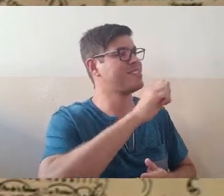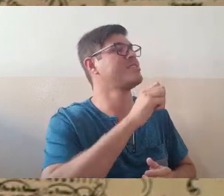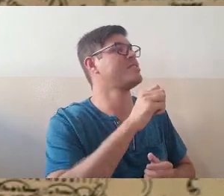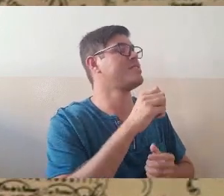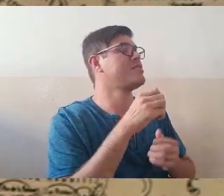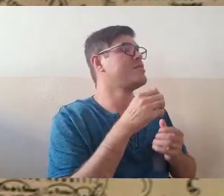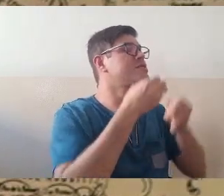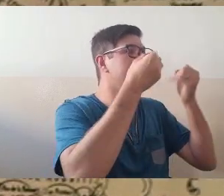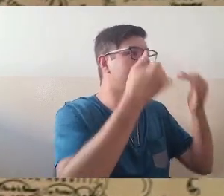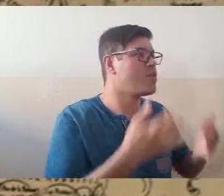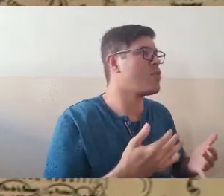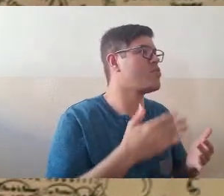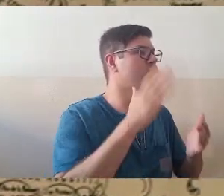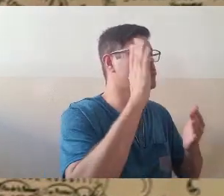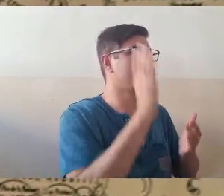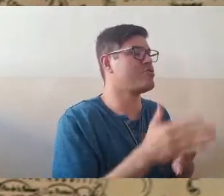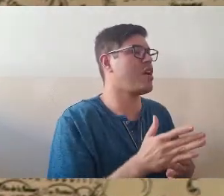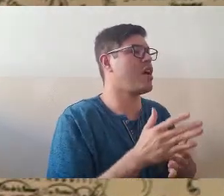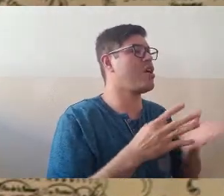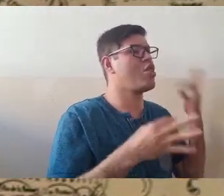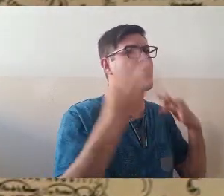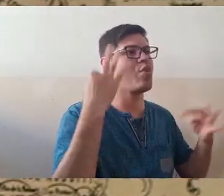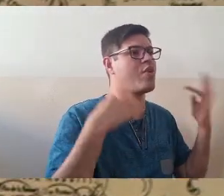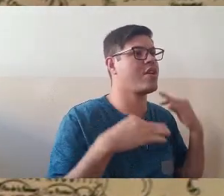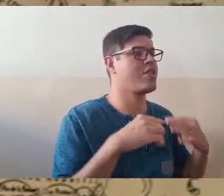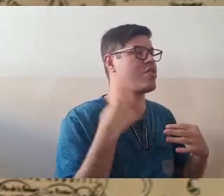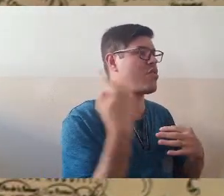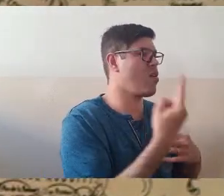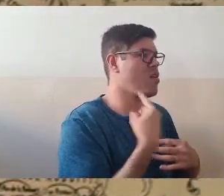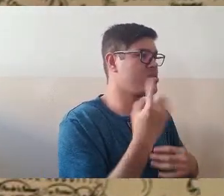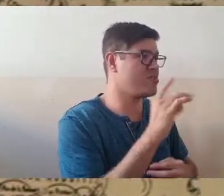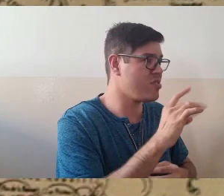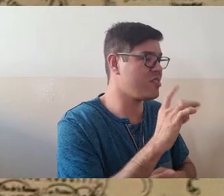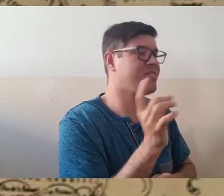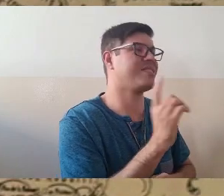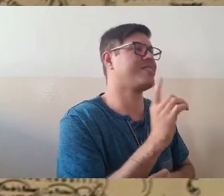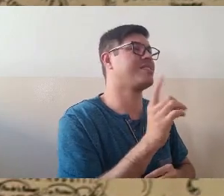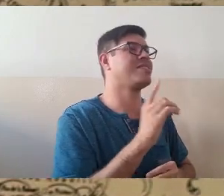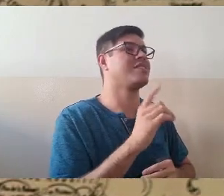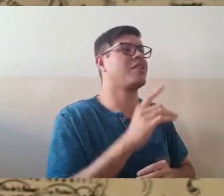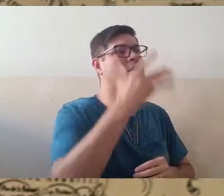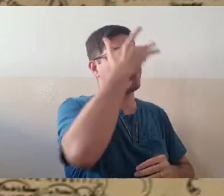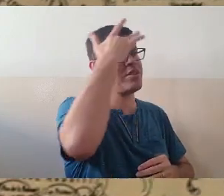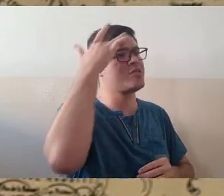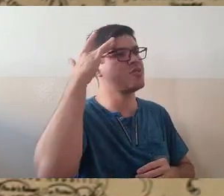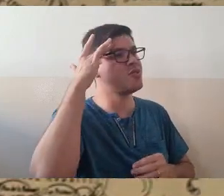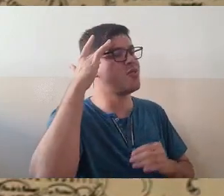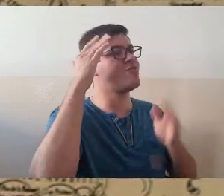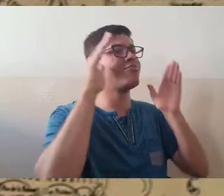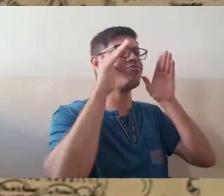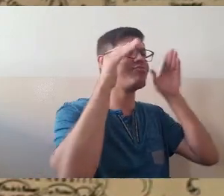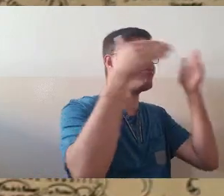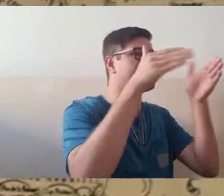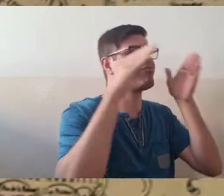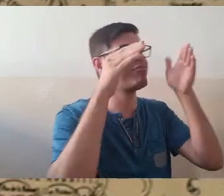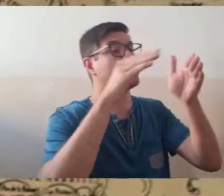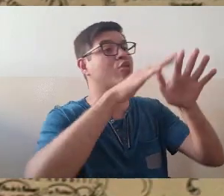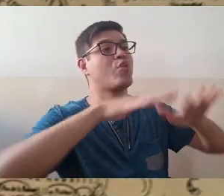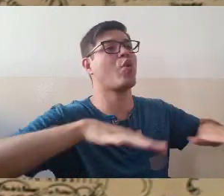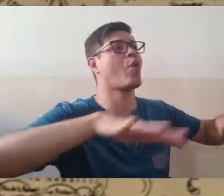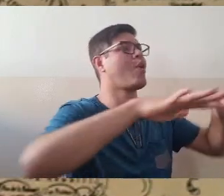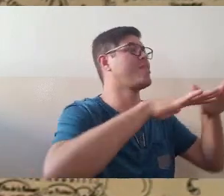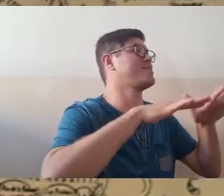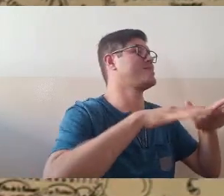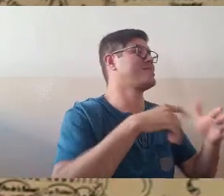Mas a cultura faz, o turismo faz, não somos só nós. Envolve todo mundo aí, Pô, né? espera um pouquinho. Quem paga a conta